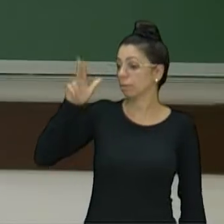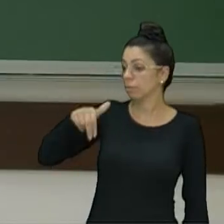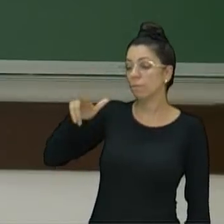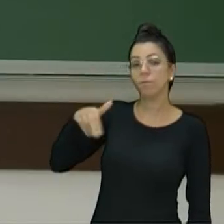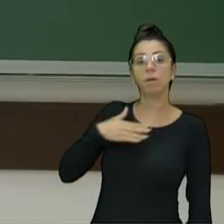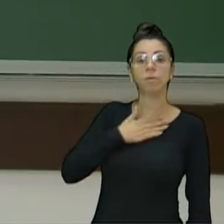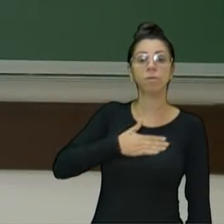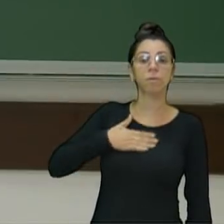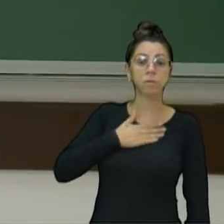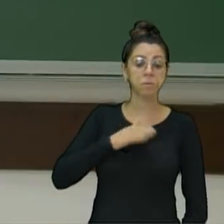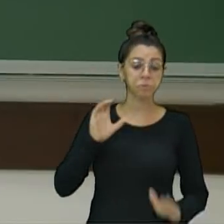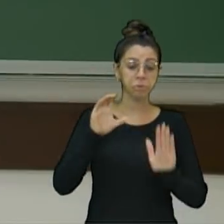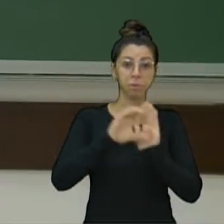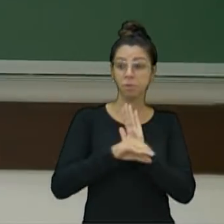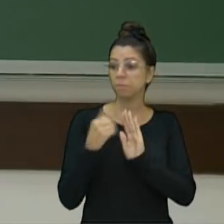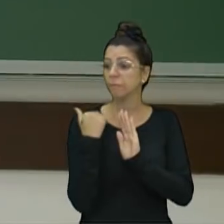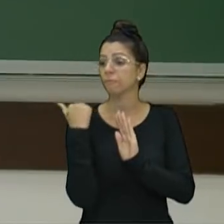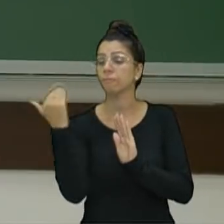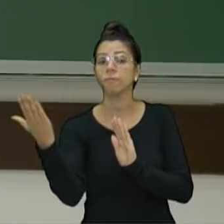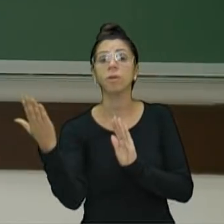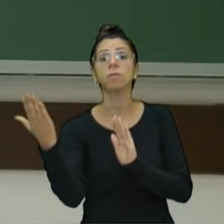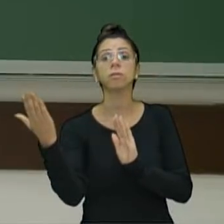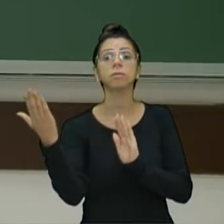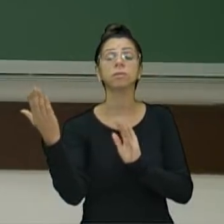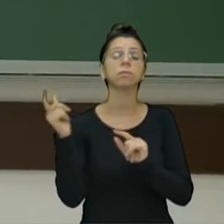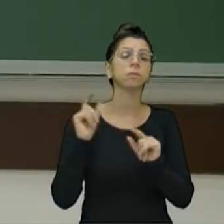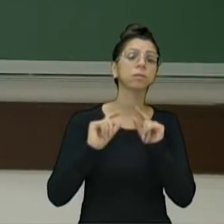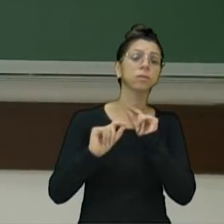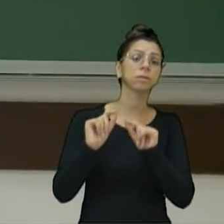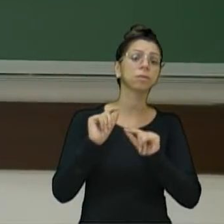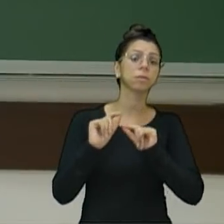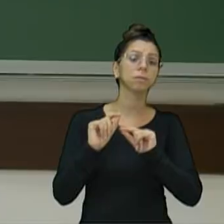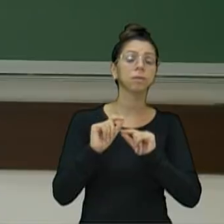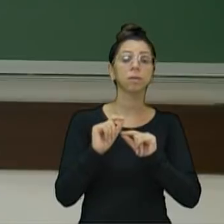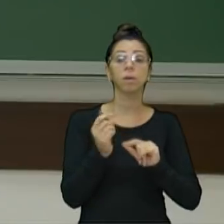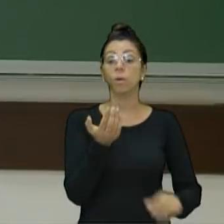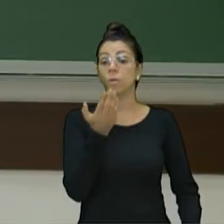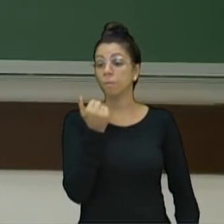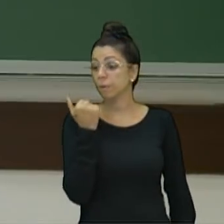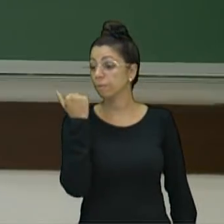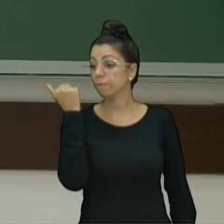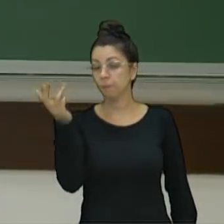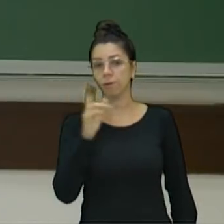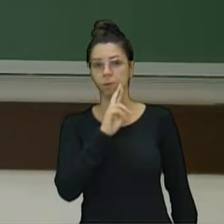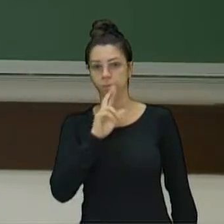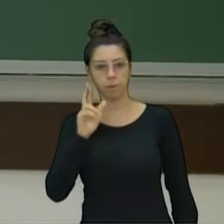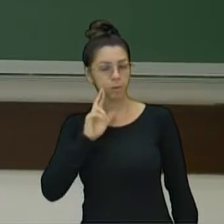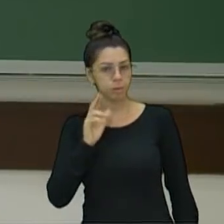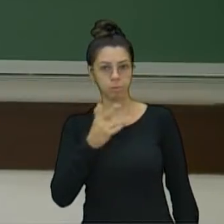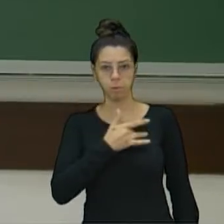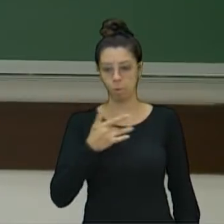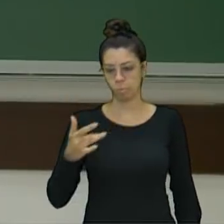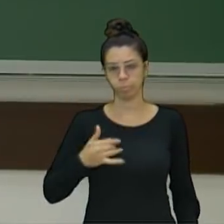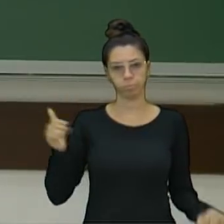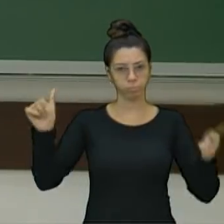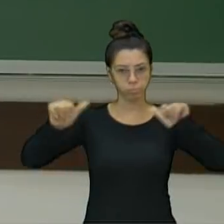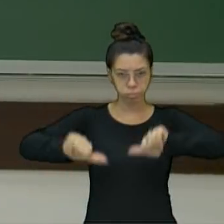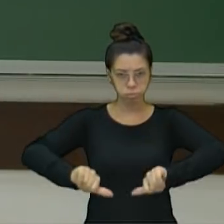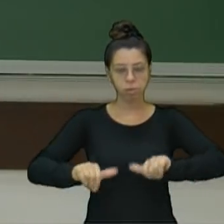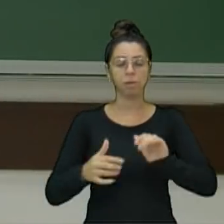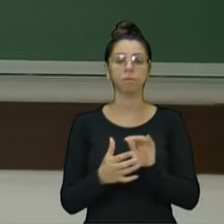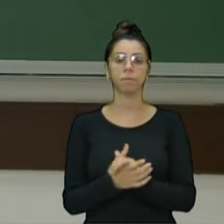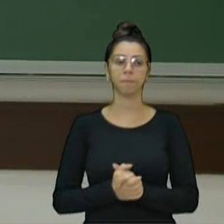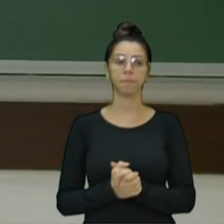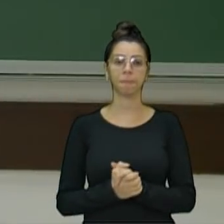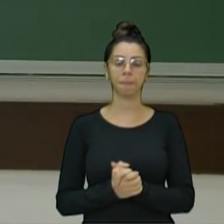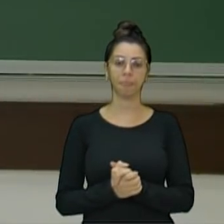gostaram do conceito de comer fora. E eles davam a razão de que comer fora não era saudável.